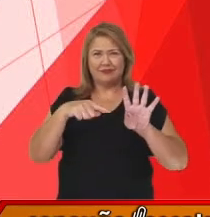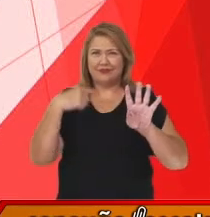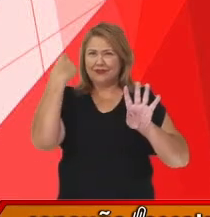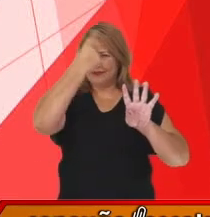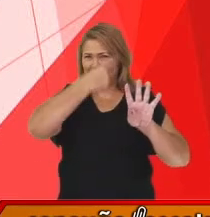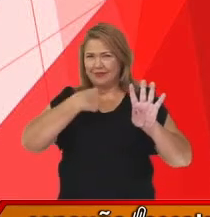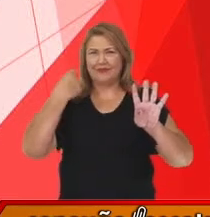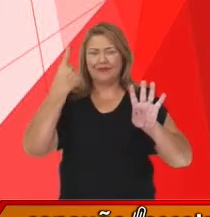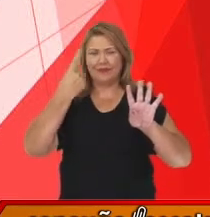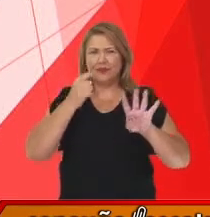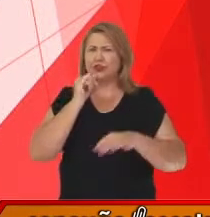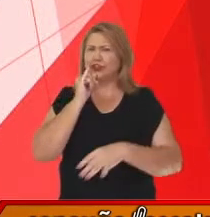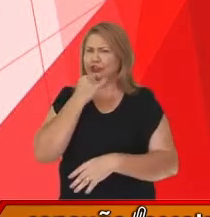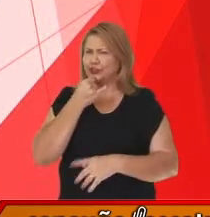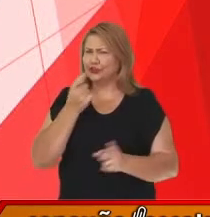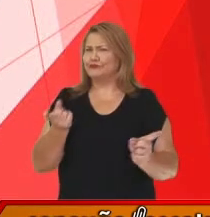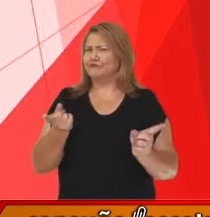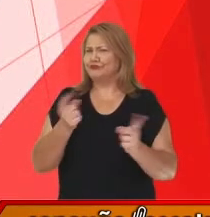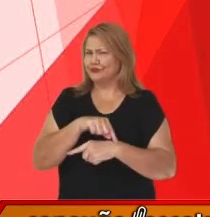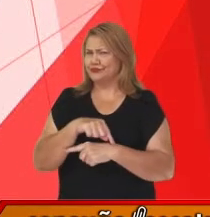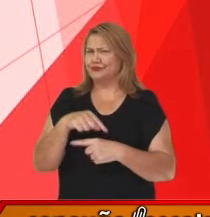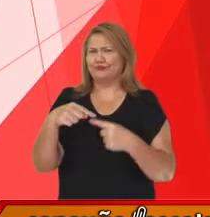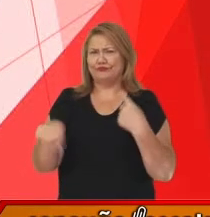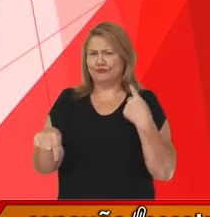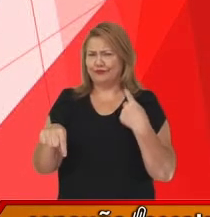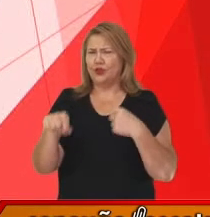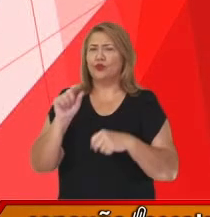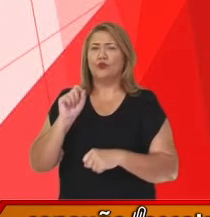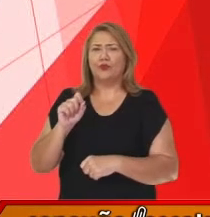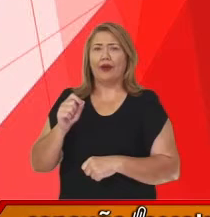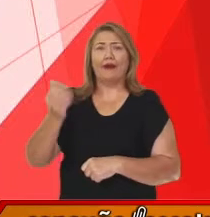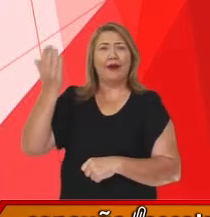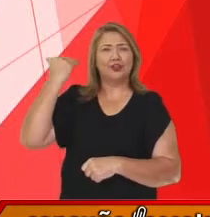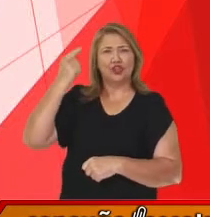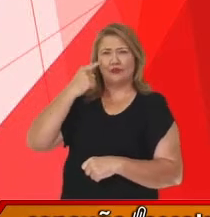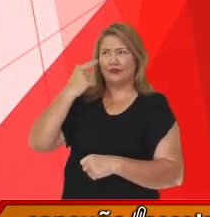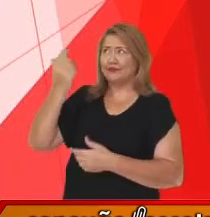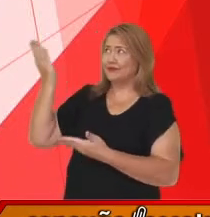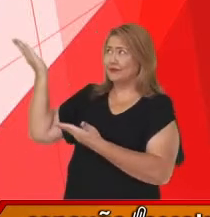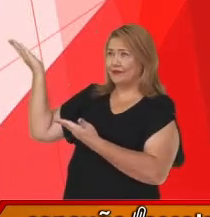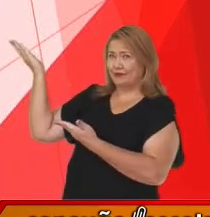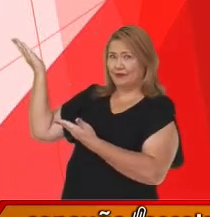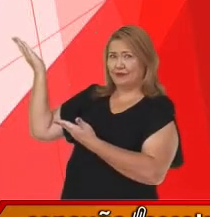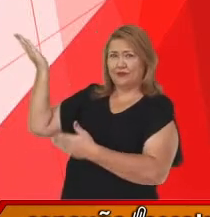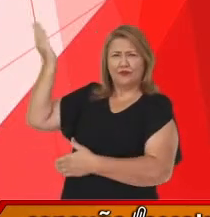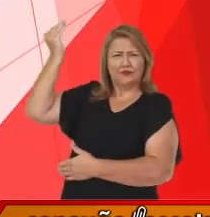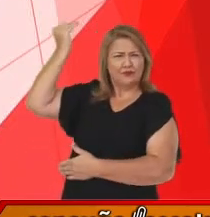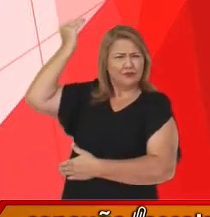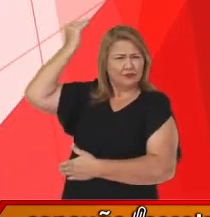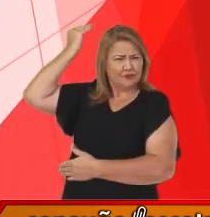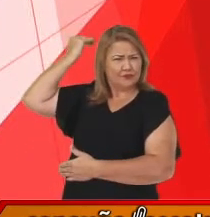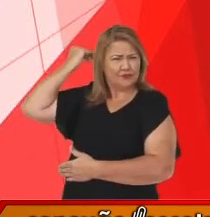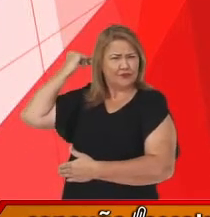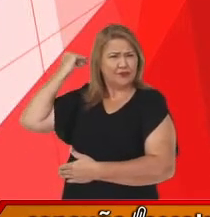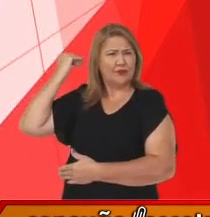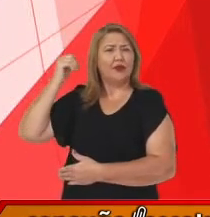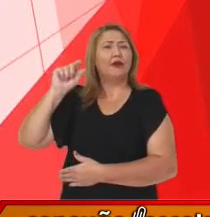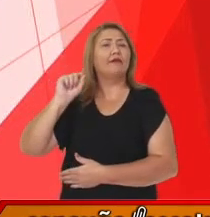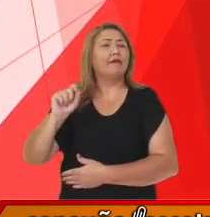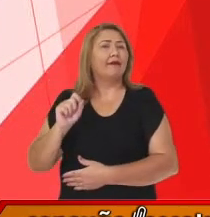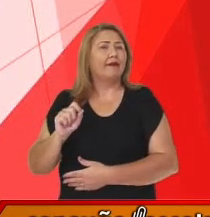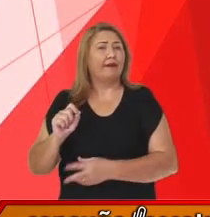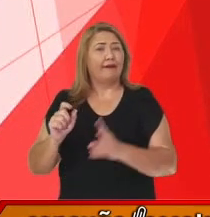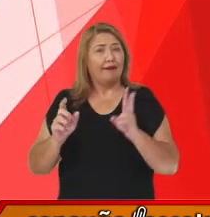do Monte Rushmore. Esse Monte Rushmore, originalmente, ele tinha essa forma, e ele pertencia, então, a